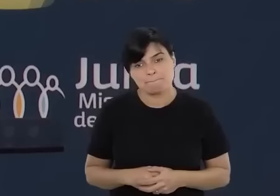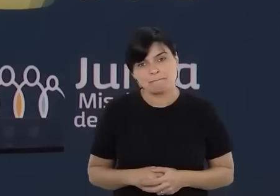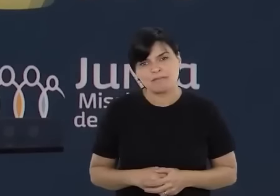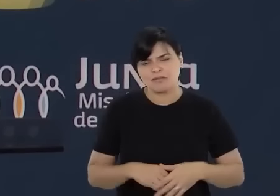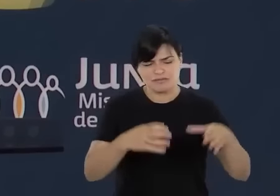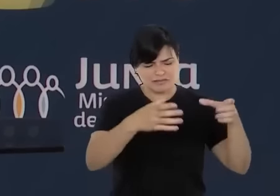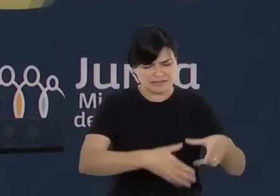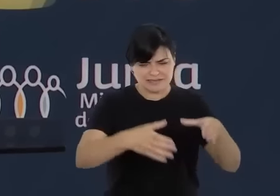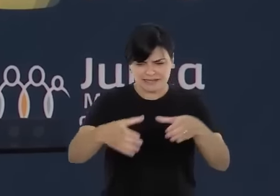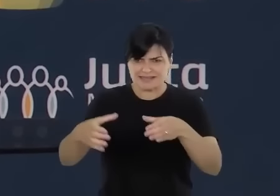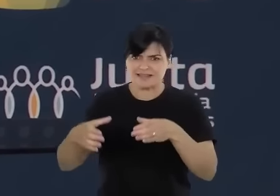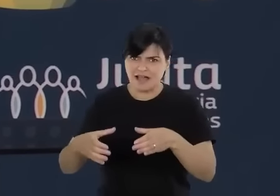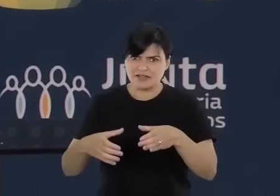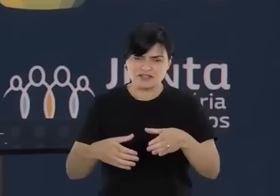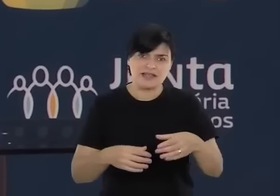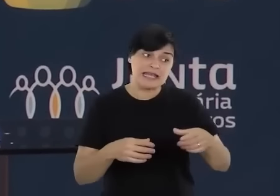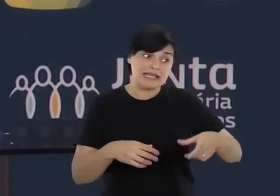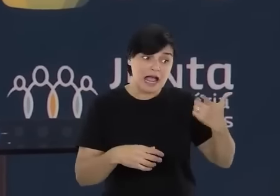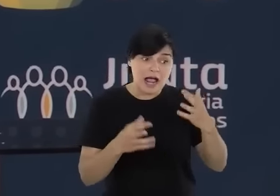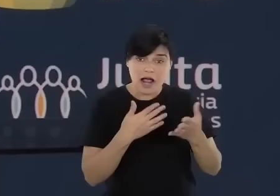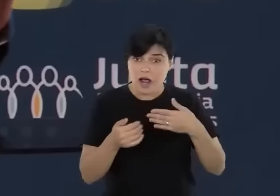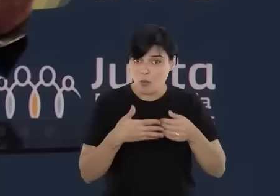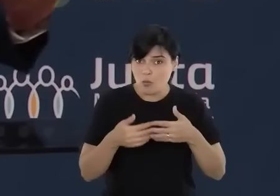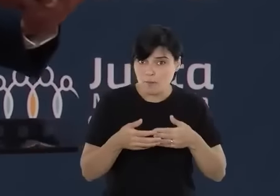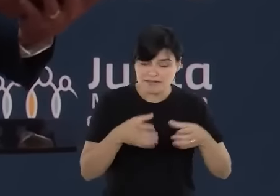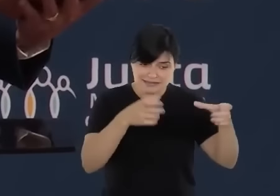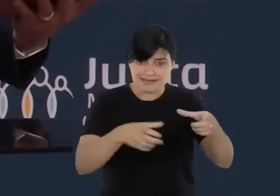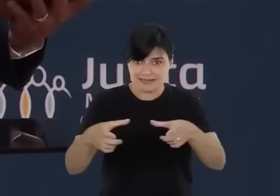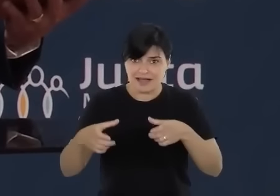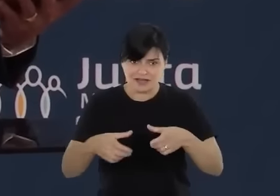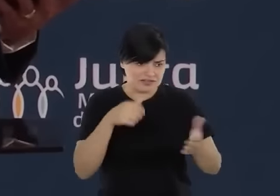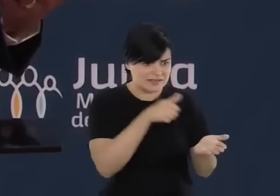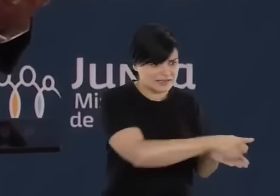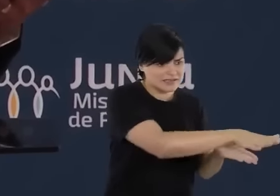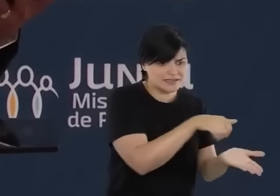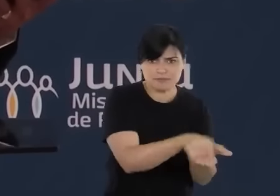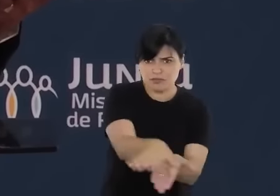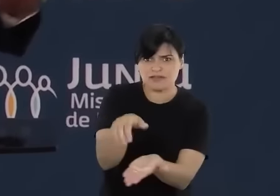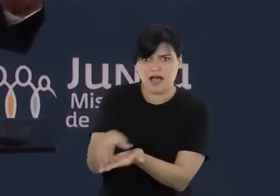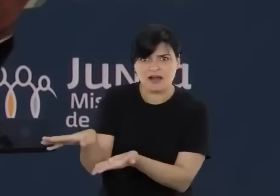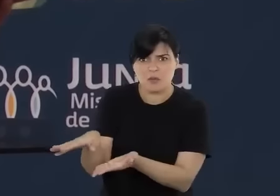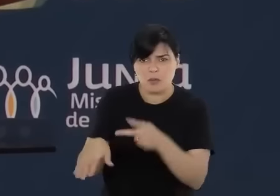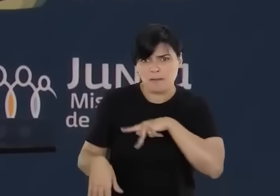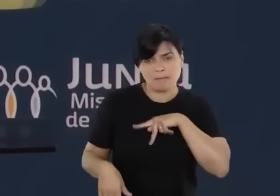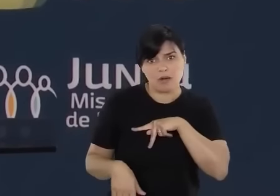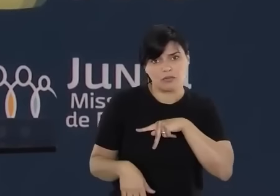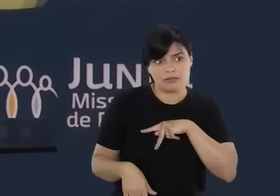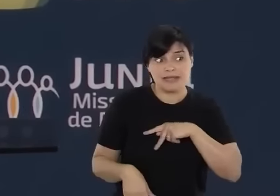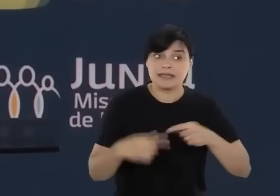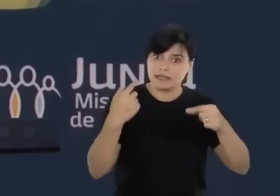cidade já tinha chegado a Bereia onde encontra uma igreja que se torna